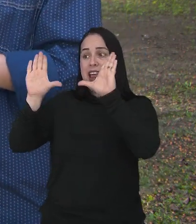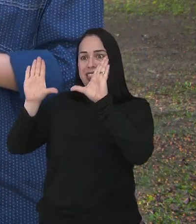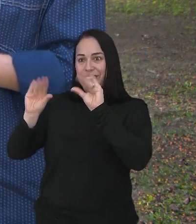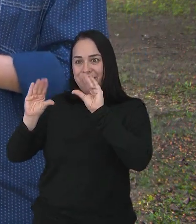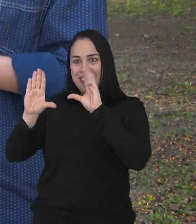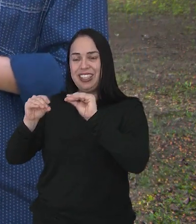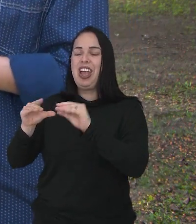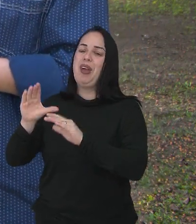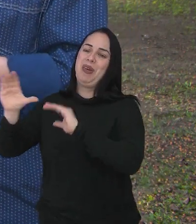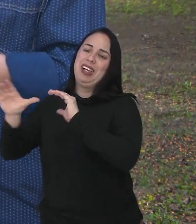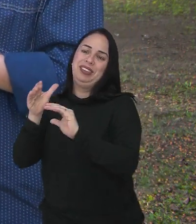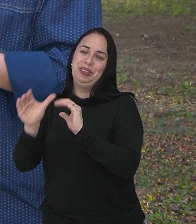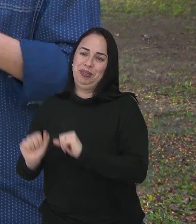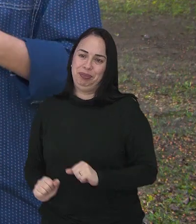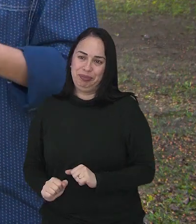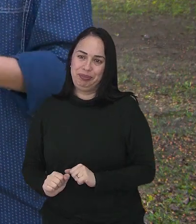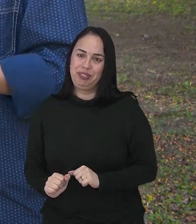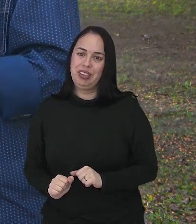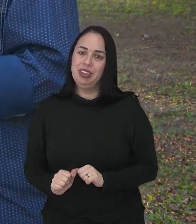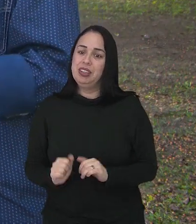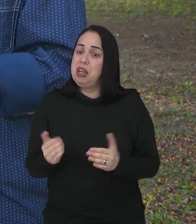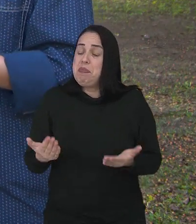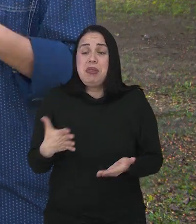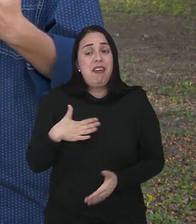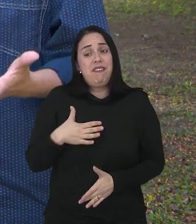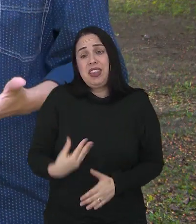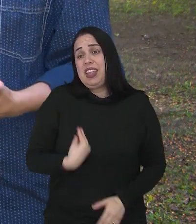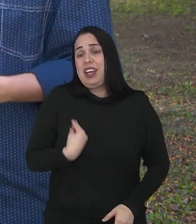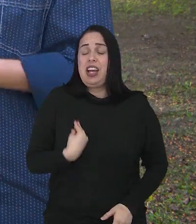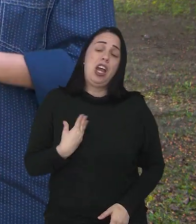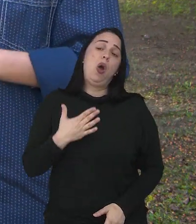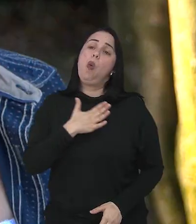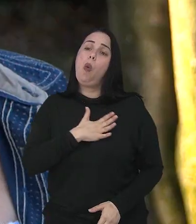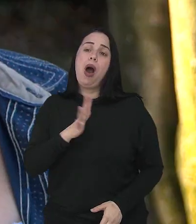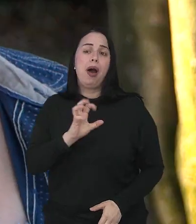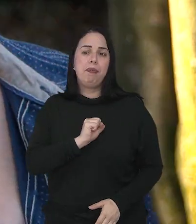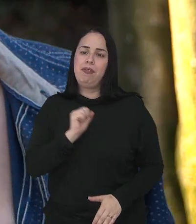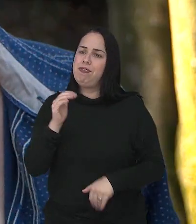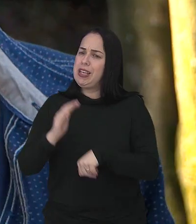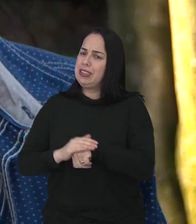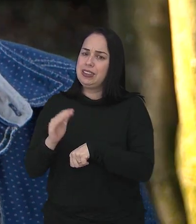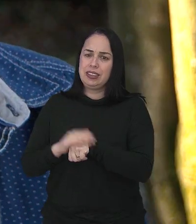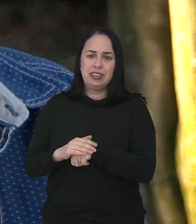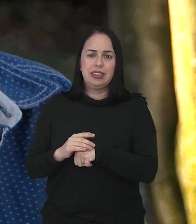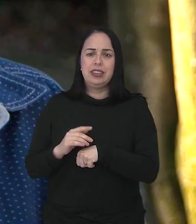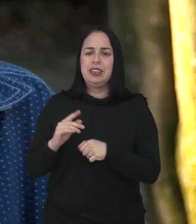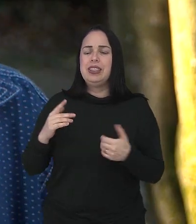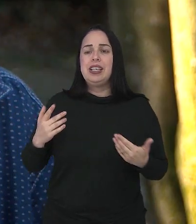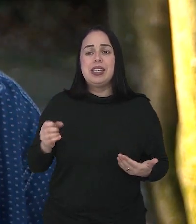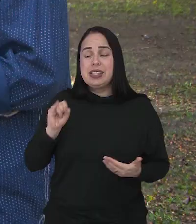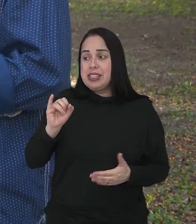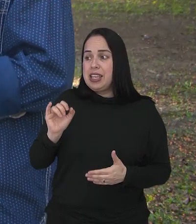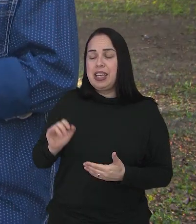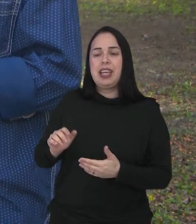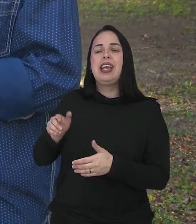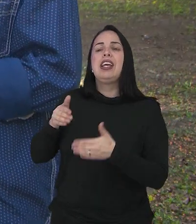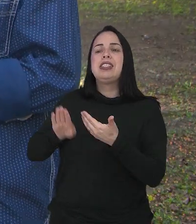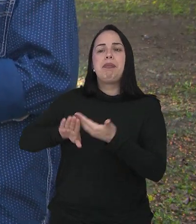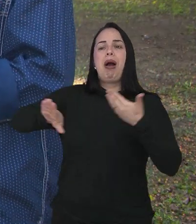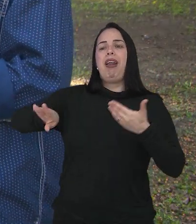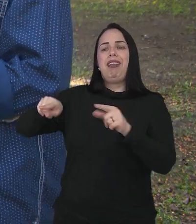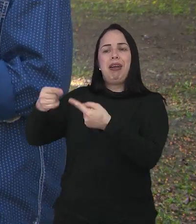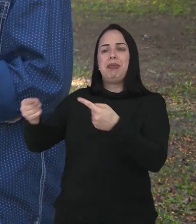entendeu? Mas é a minha vida, é o que eu gosto de fazer. Eu não seria nada sem a música. E no momento